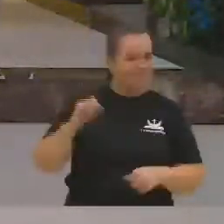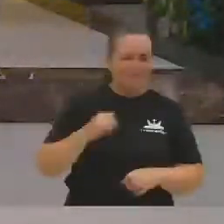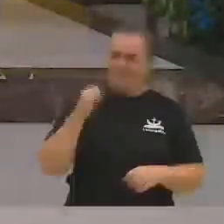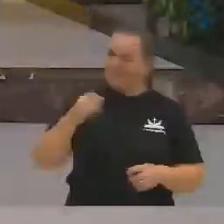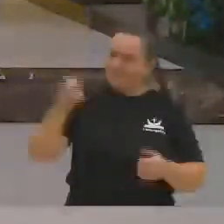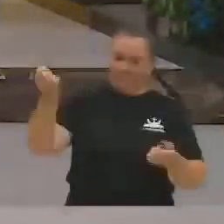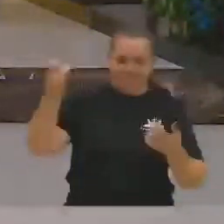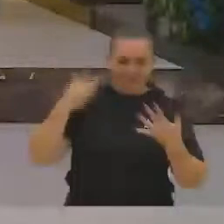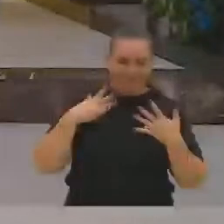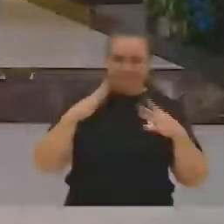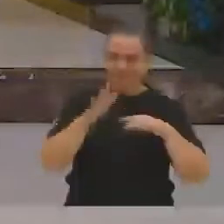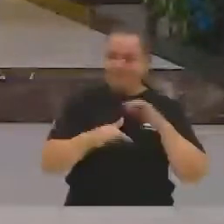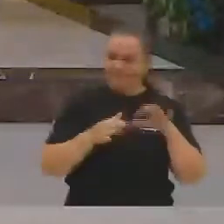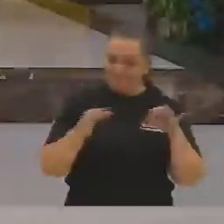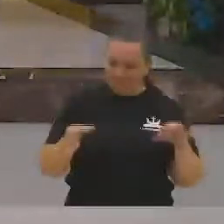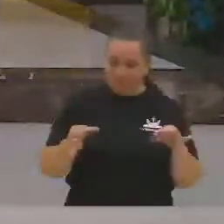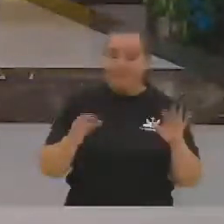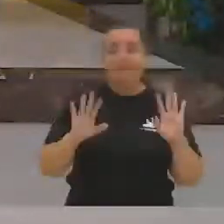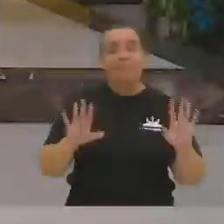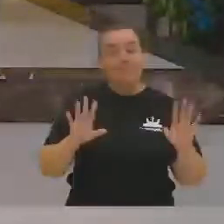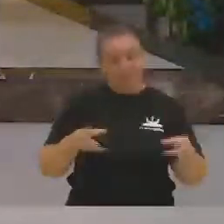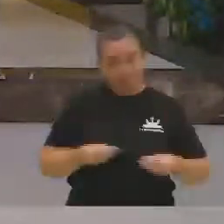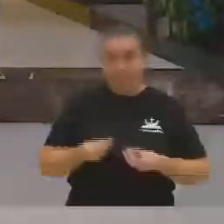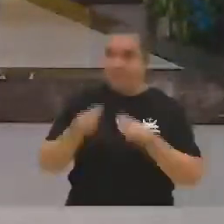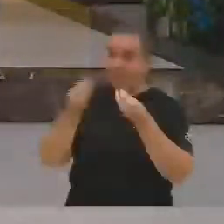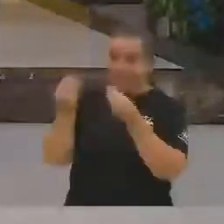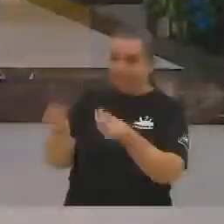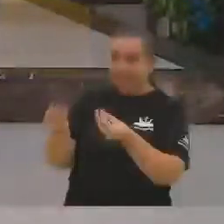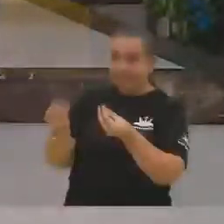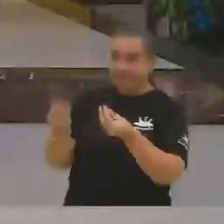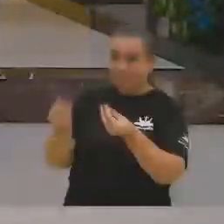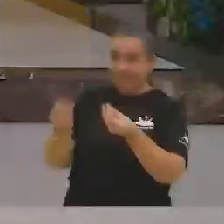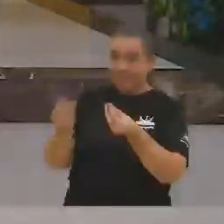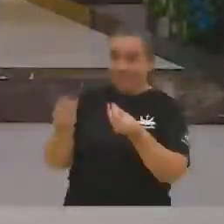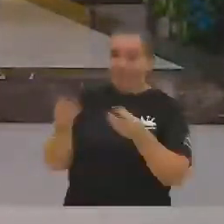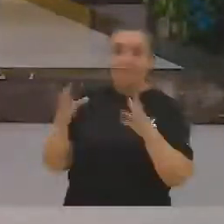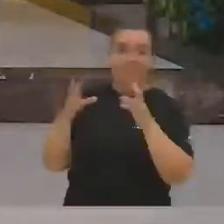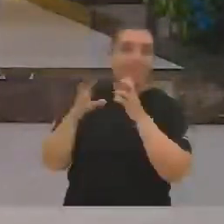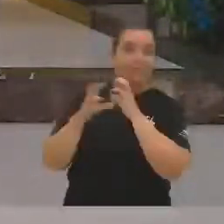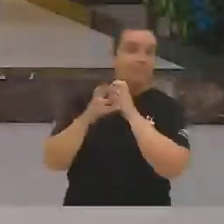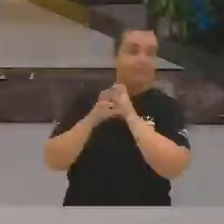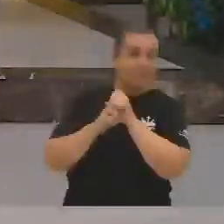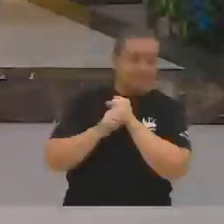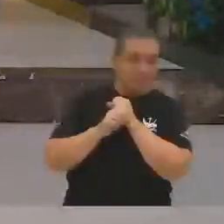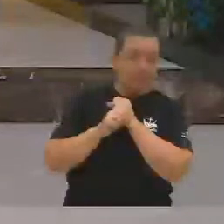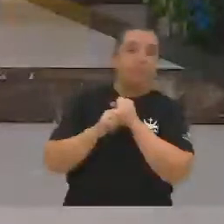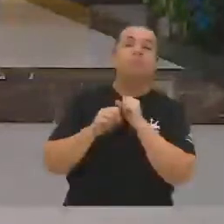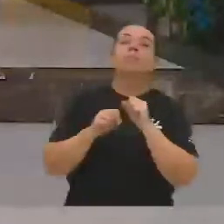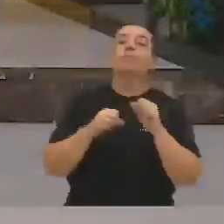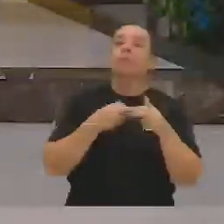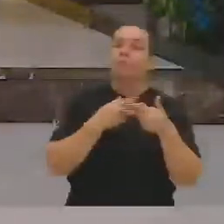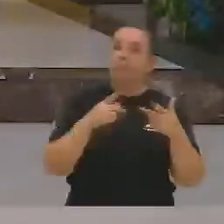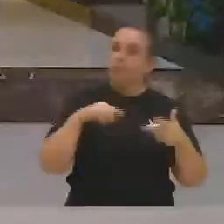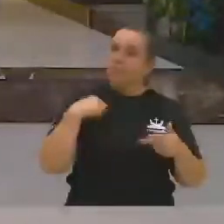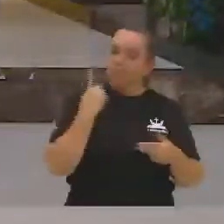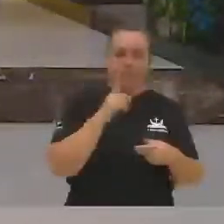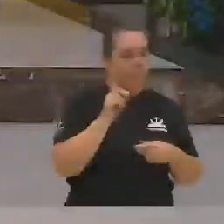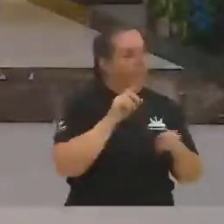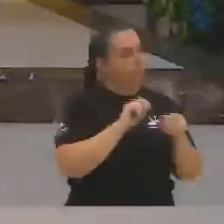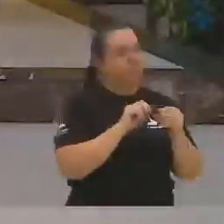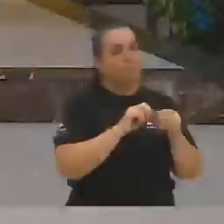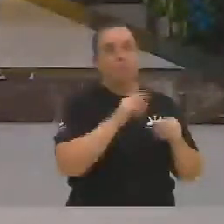maior presente, já que queremos assim completar a vergonha, né, da acolhida que não demos no